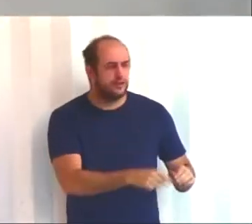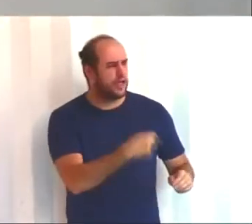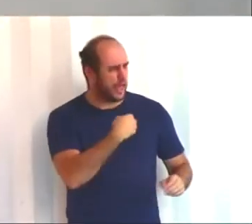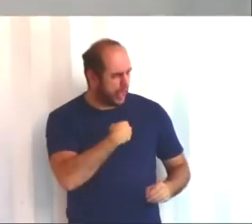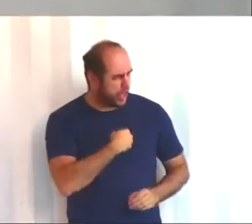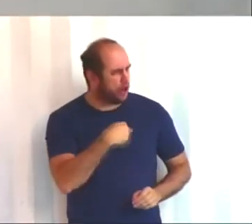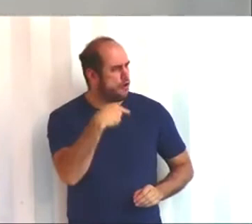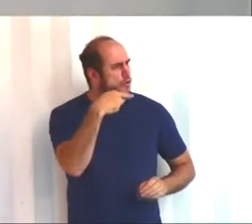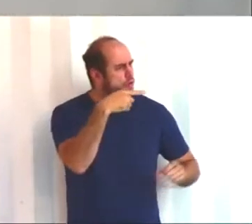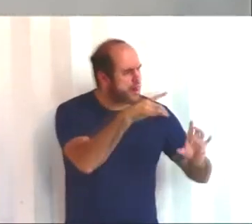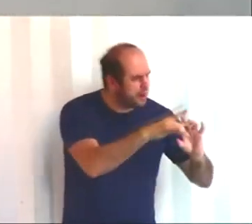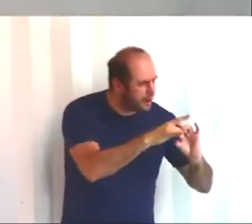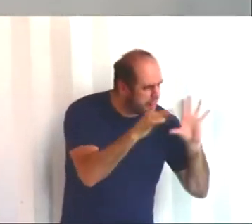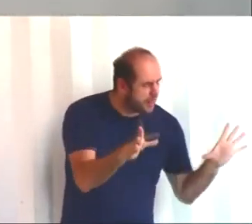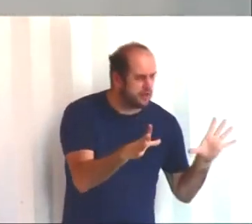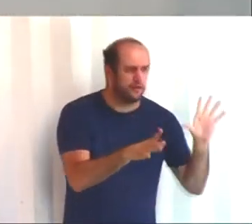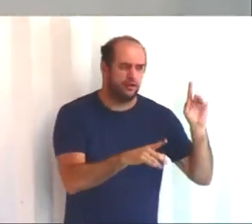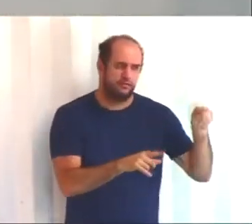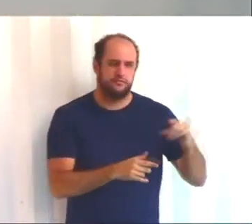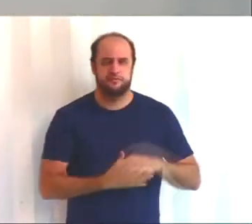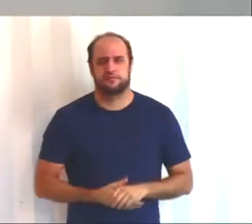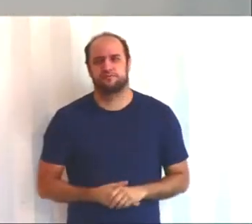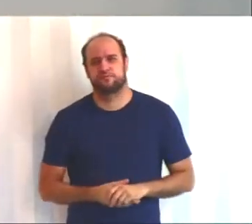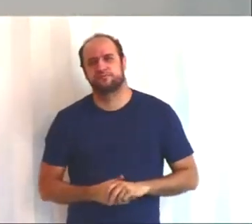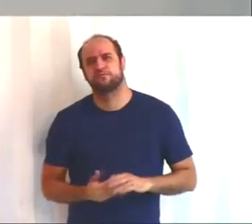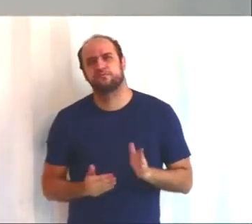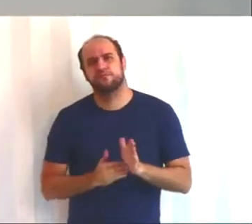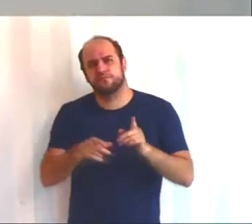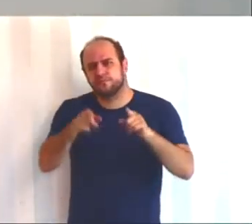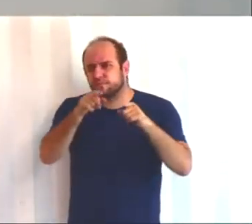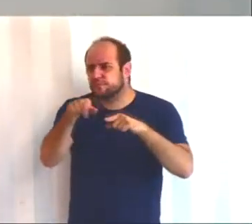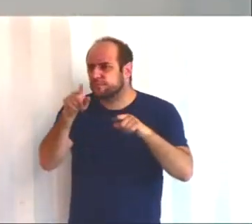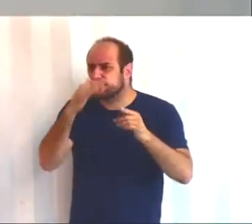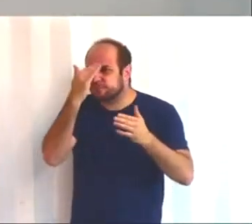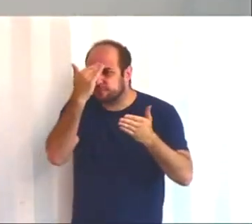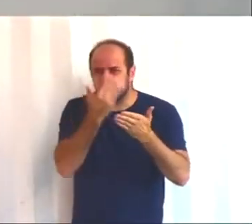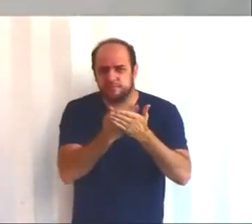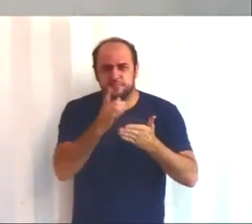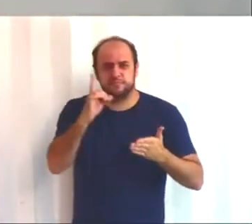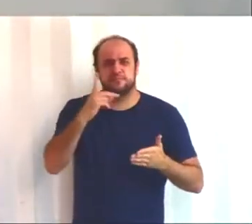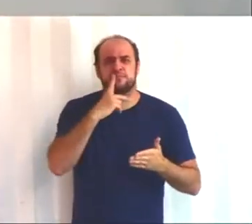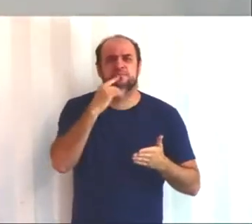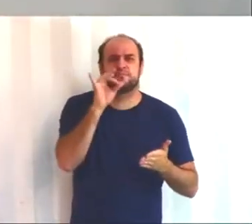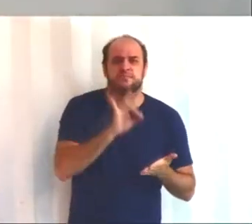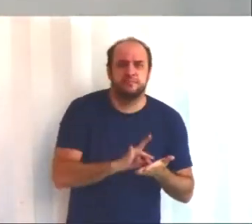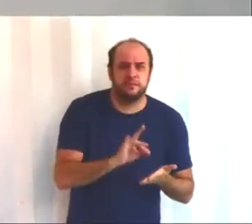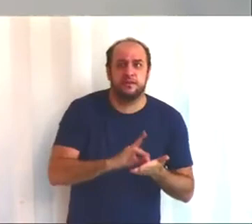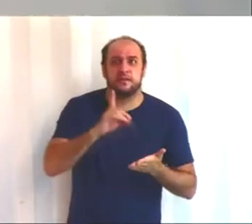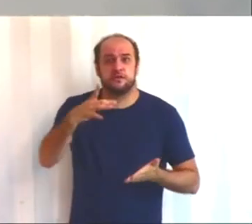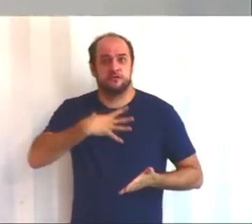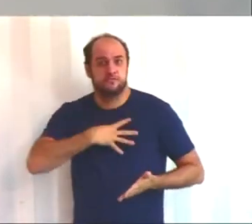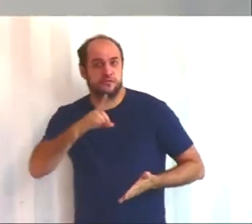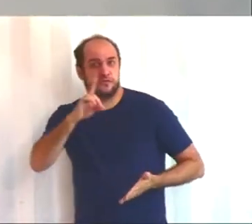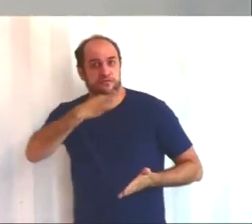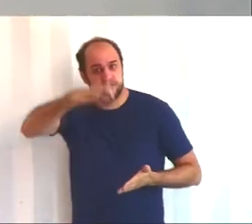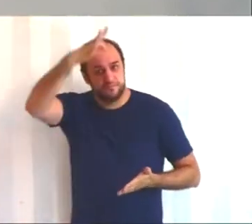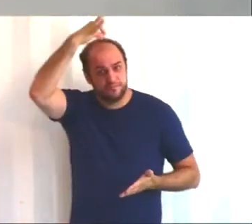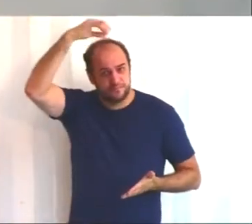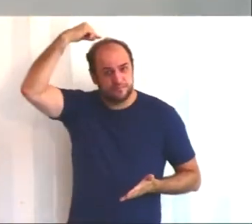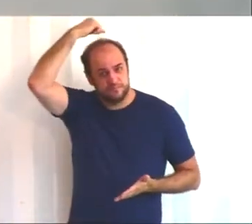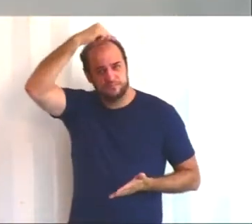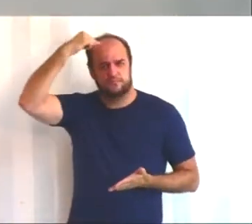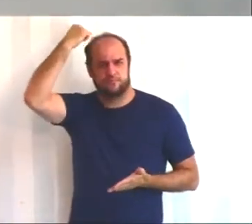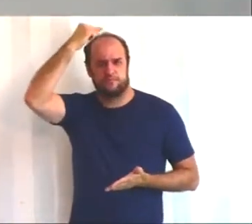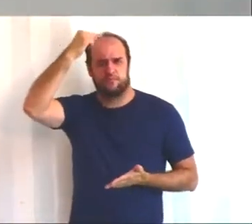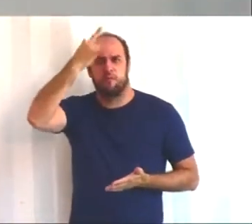Eu finalizo com uma última aplicação. Aqueles que creem em Deus, que creem em Deus Pai, Deus Filho, Deus Espírito Santo, aqueles